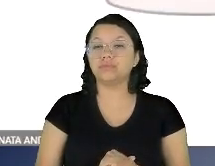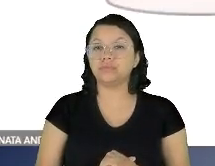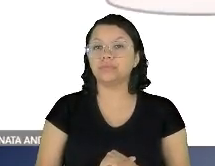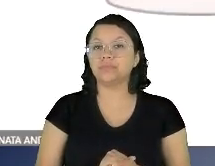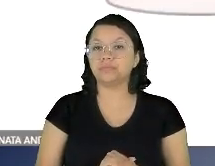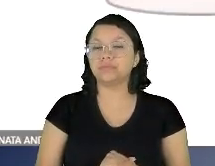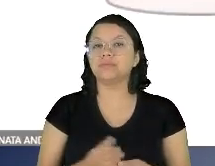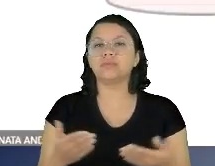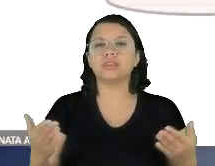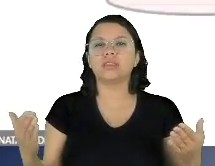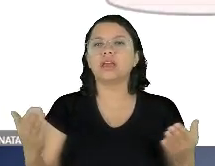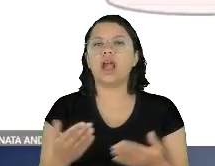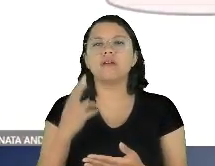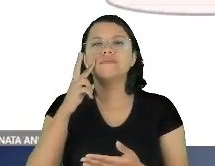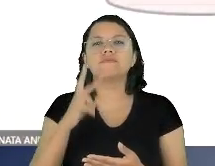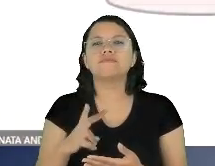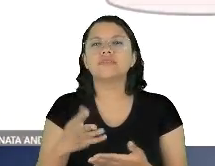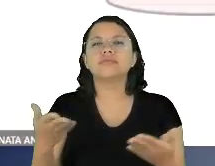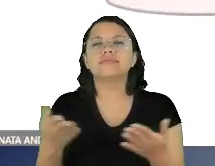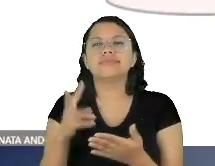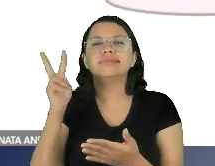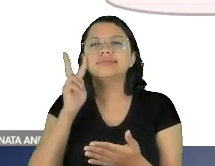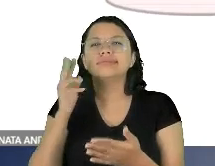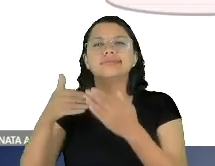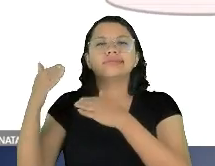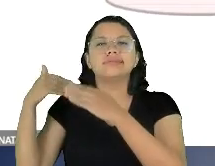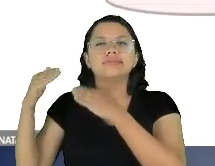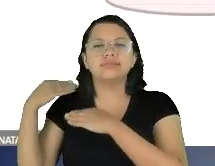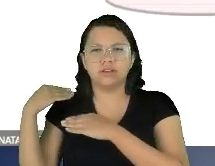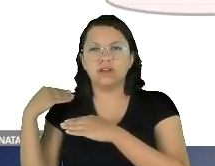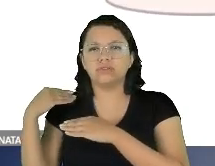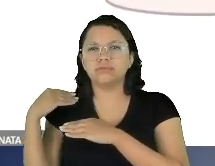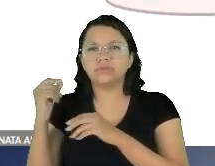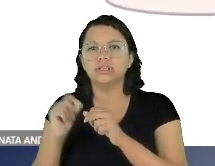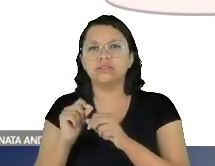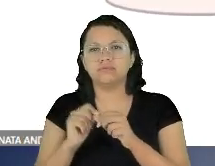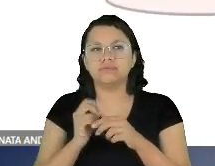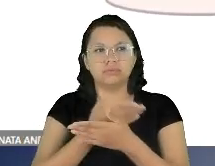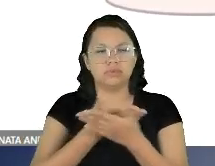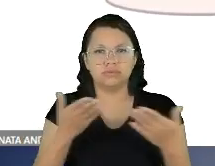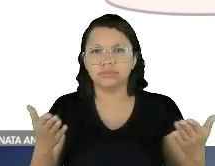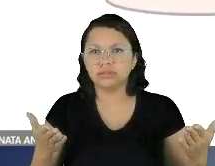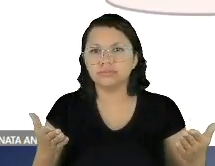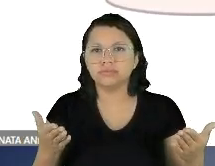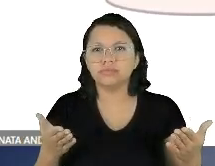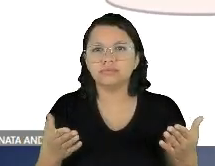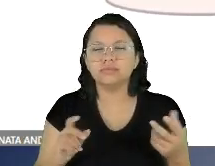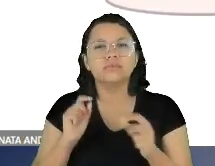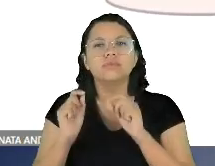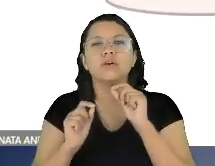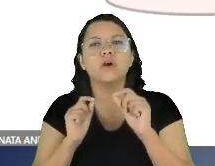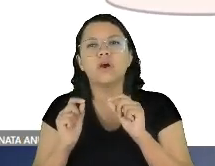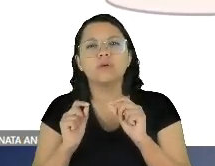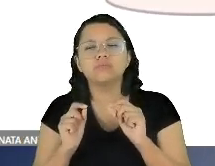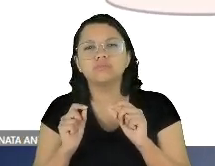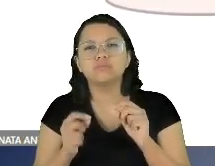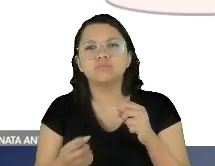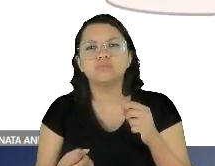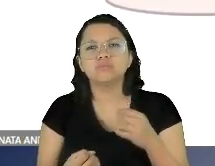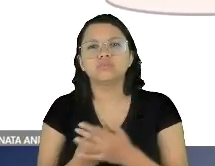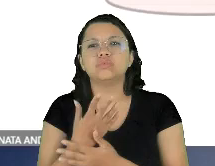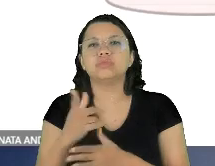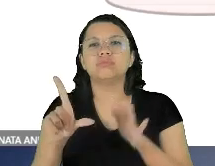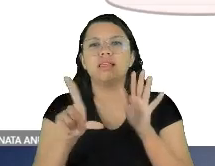Diante desse histórico que eu fiz aqui de introdução para vocês, como surge uma lei